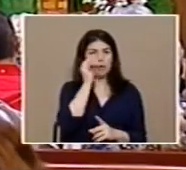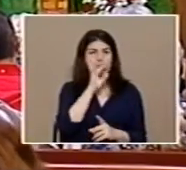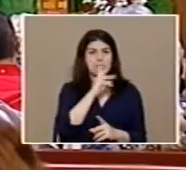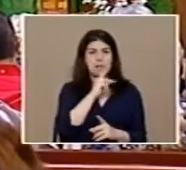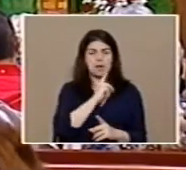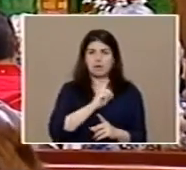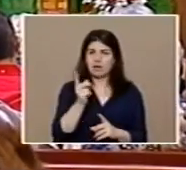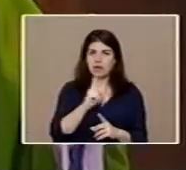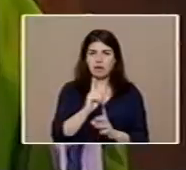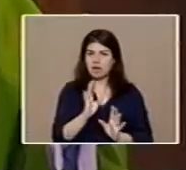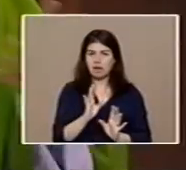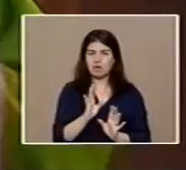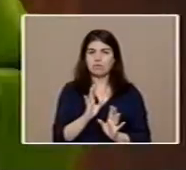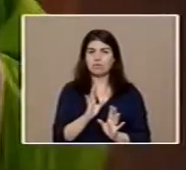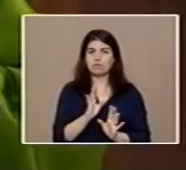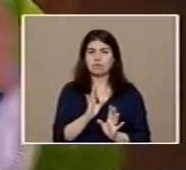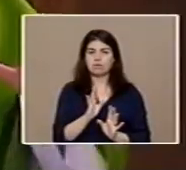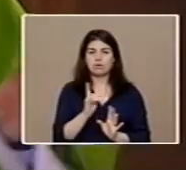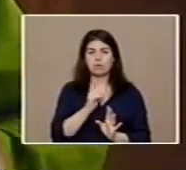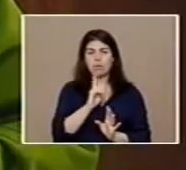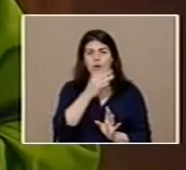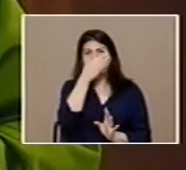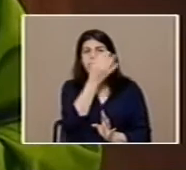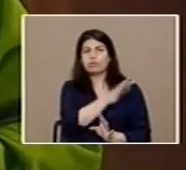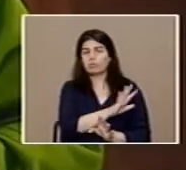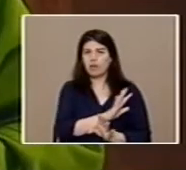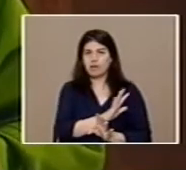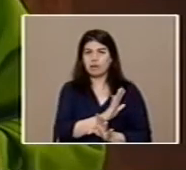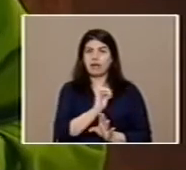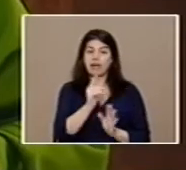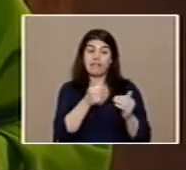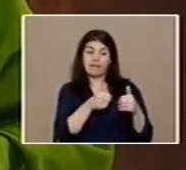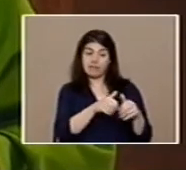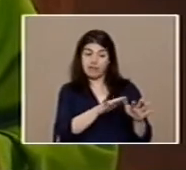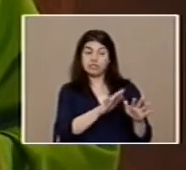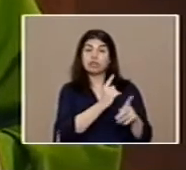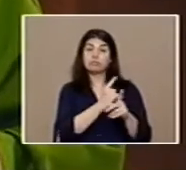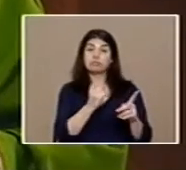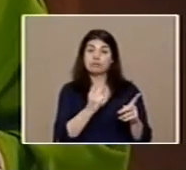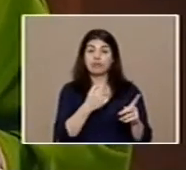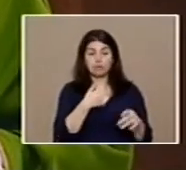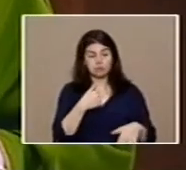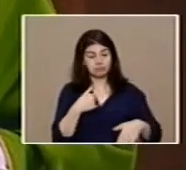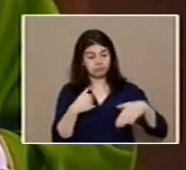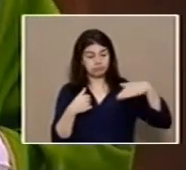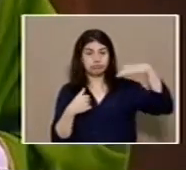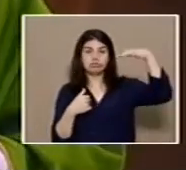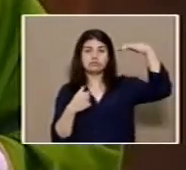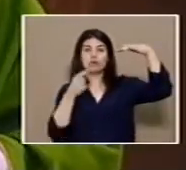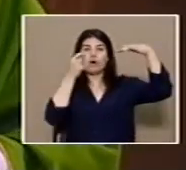um rapaz mãe não significa abandonar os pais significa crescer